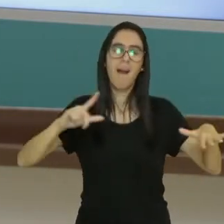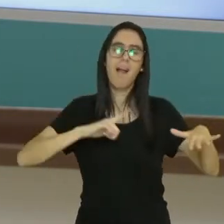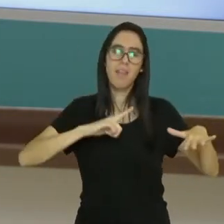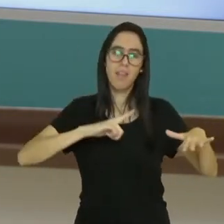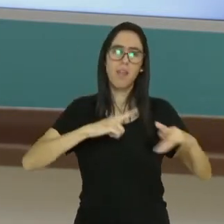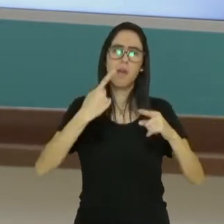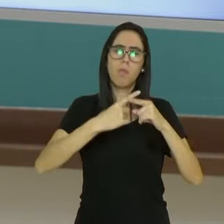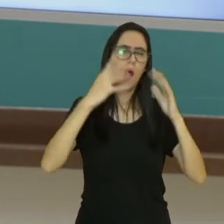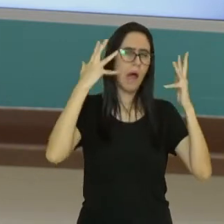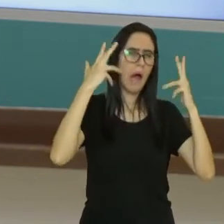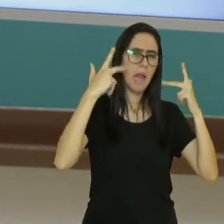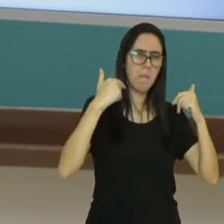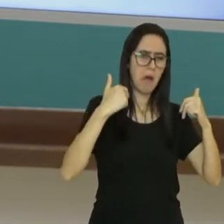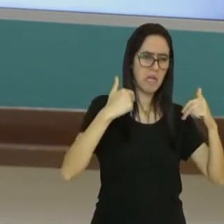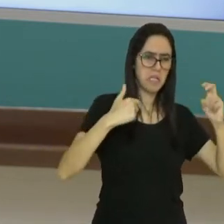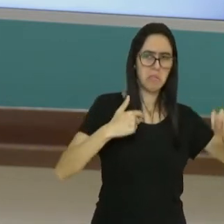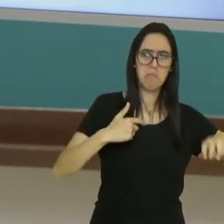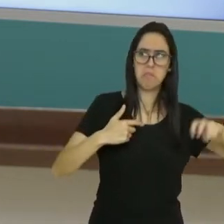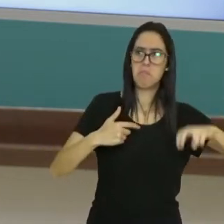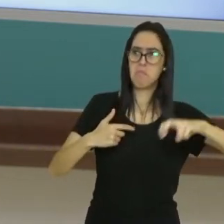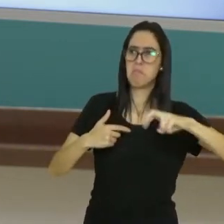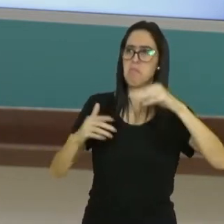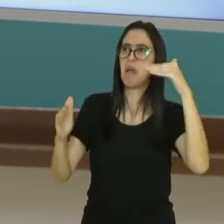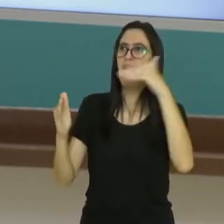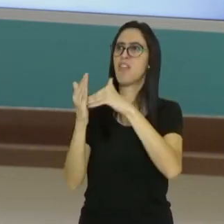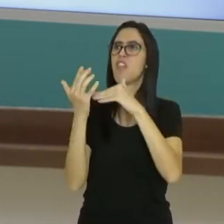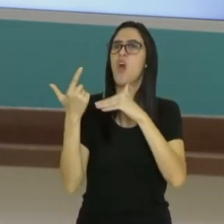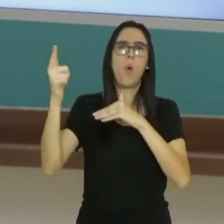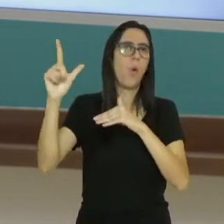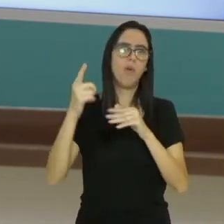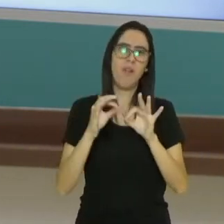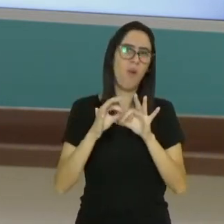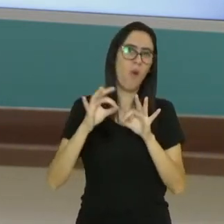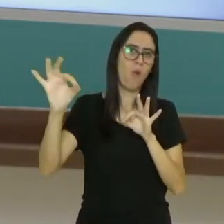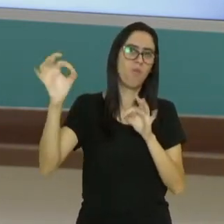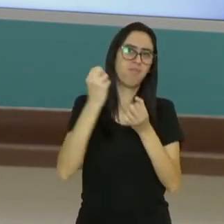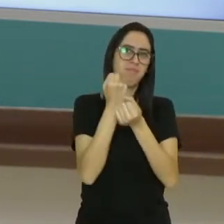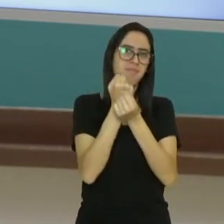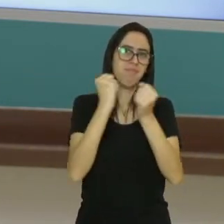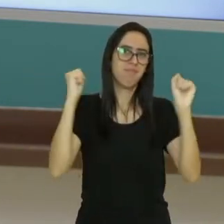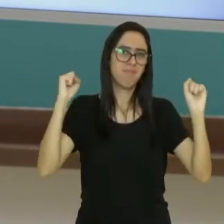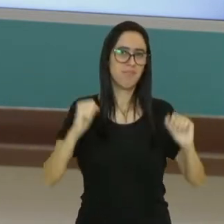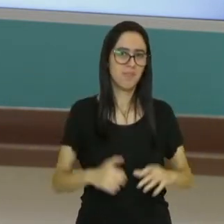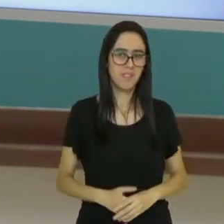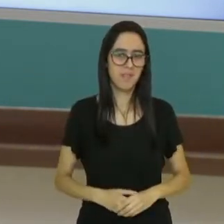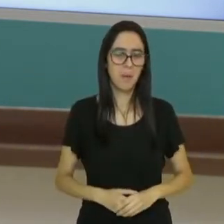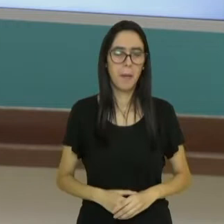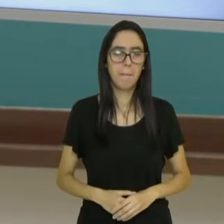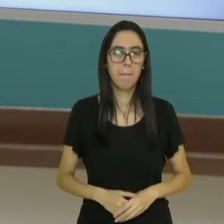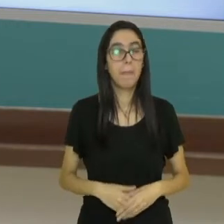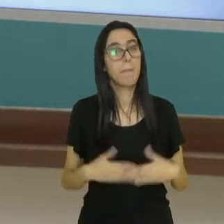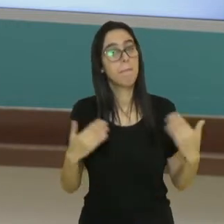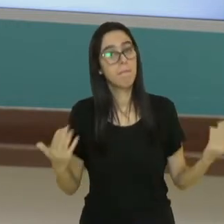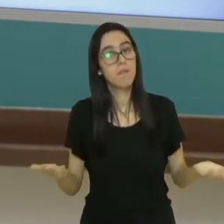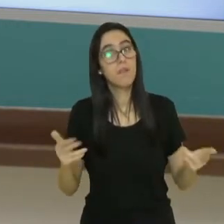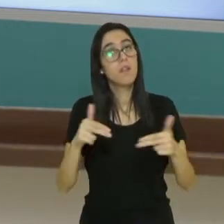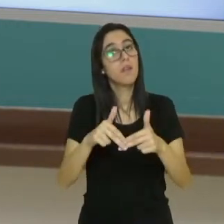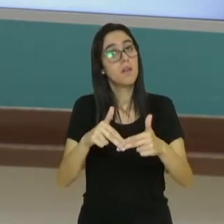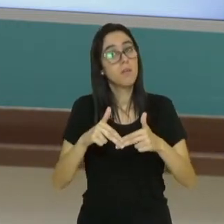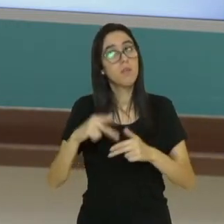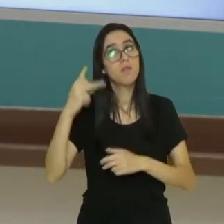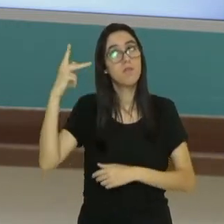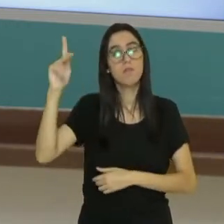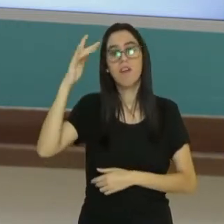conseguir atravessar, segundo Alfred Wegener, né, se existissem já os oceanos. Então, por isso a teoria